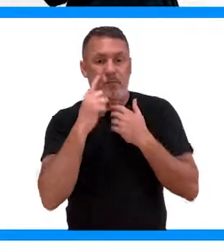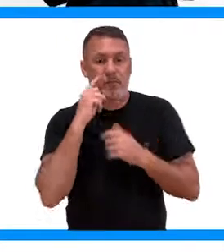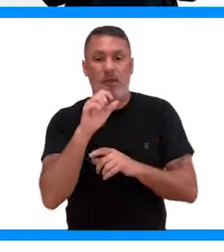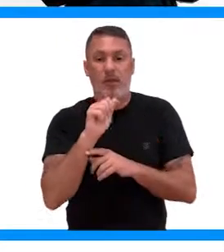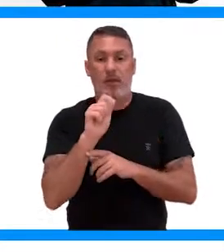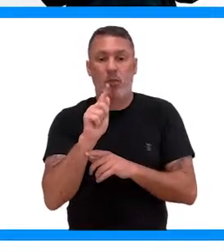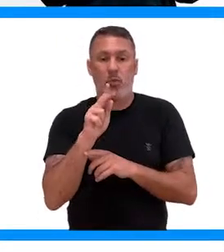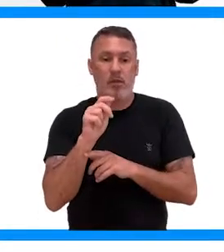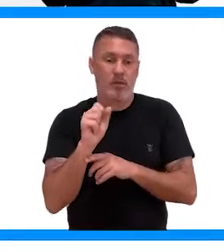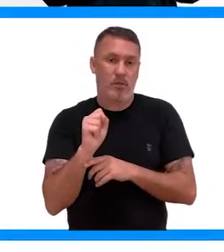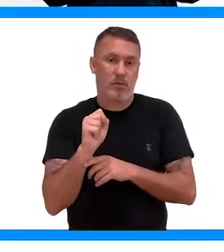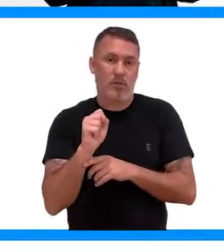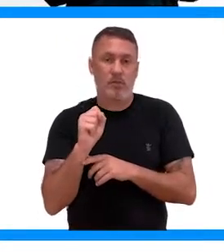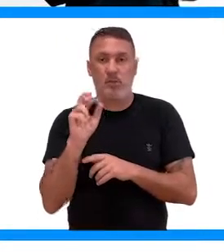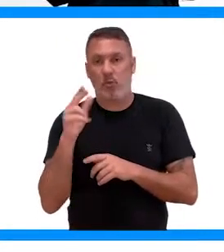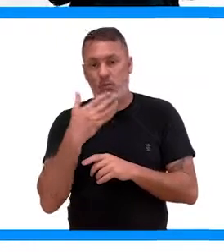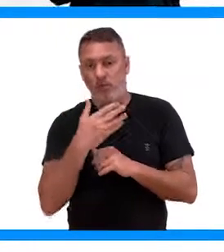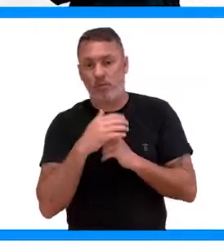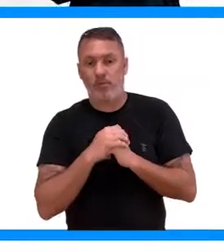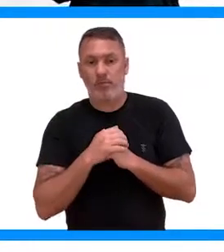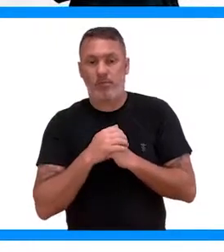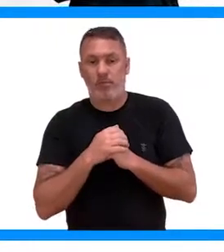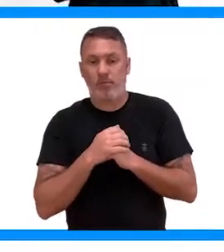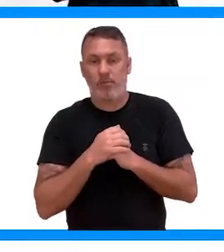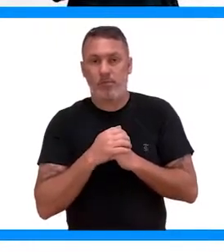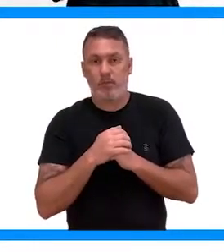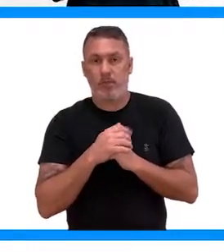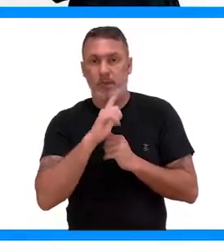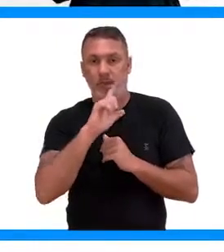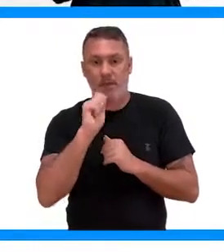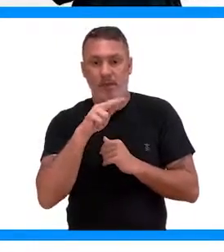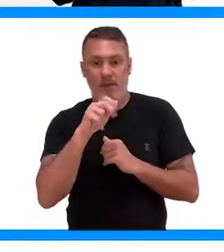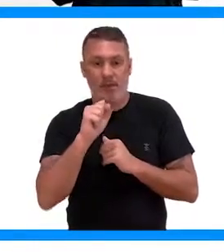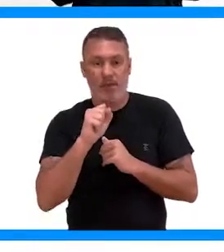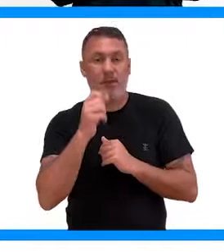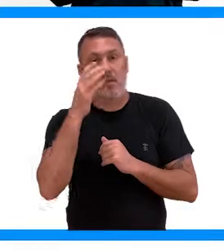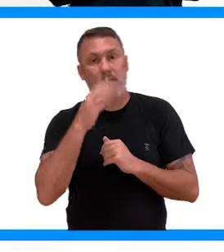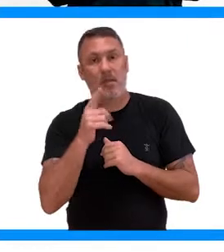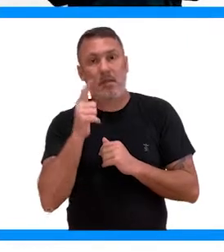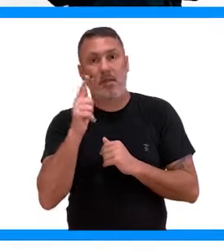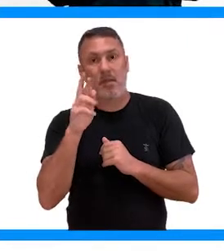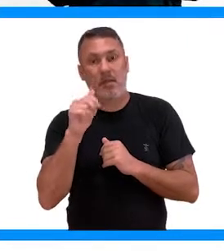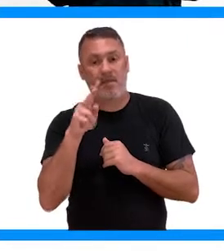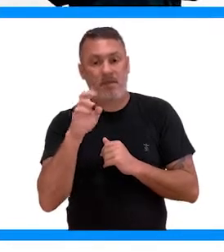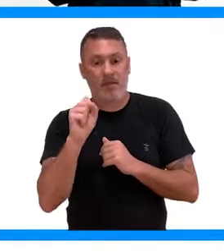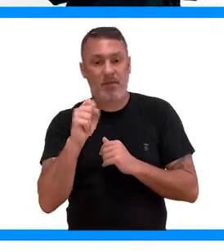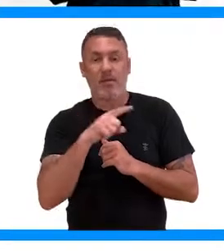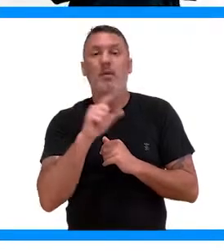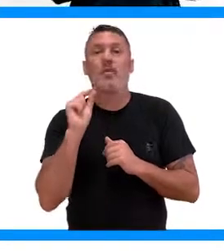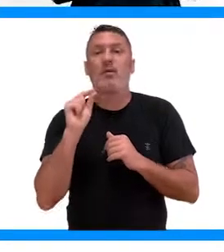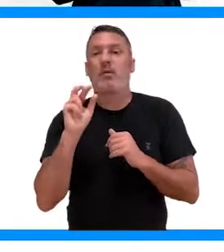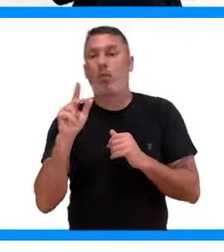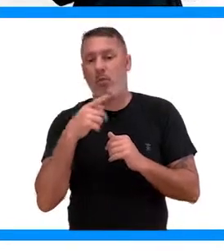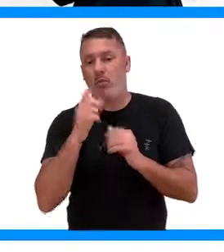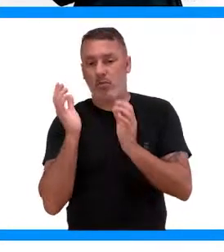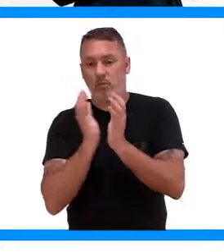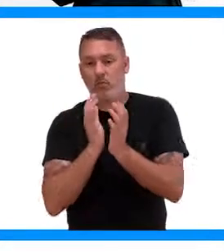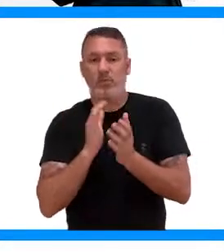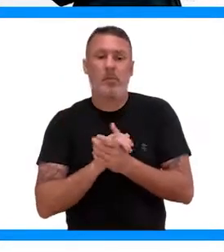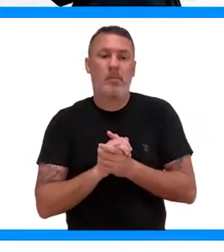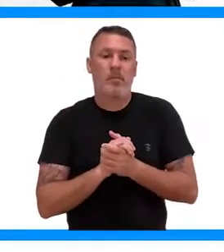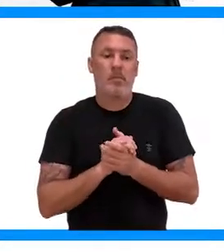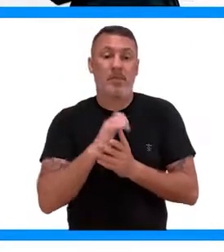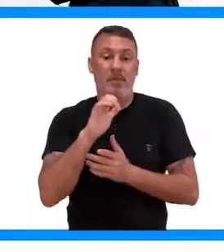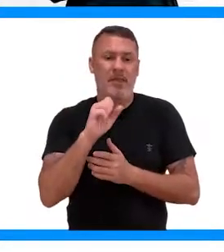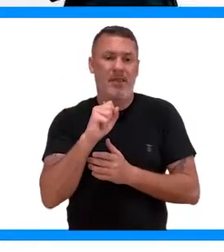Elas podem ser agudas, que são as oxítonas do português, elas podem ser lianas ou graves, que são as